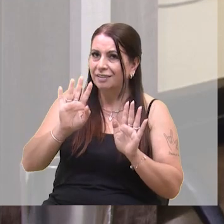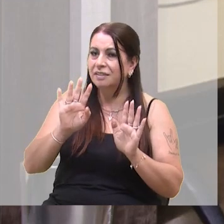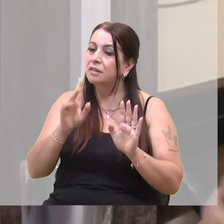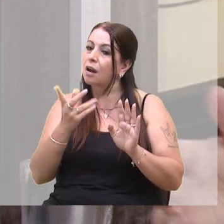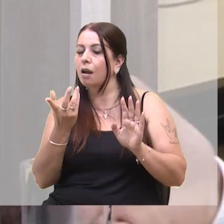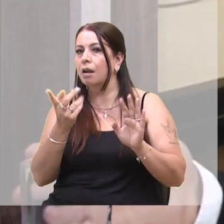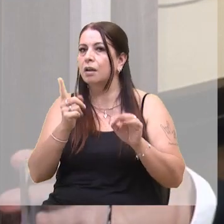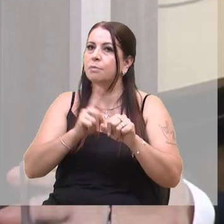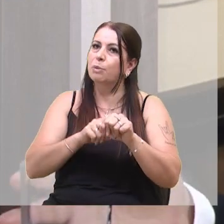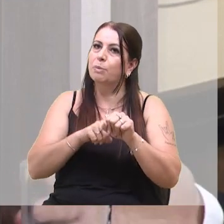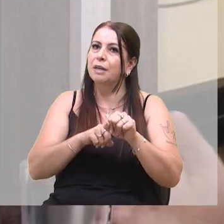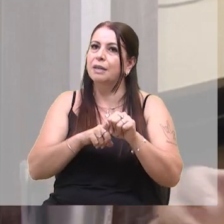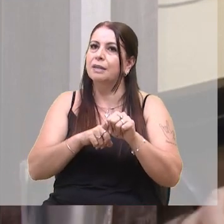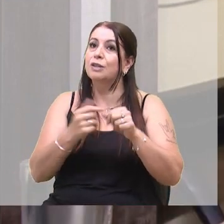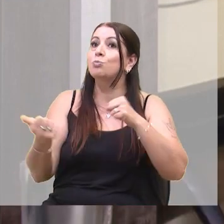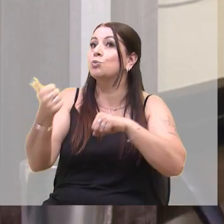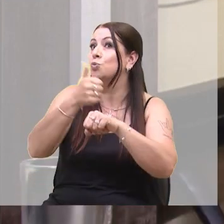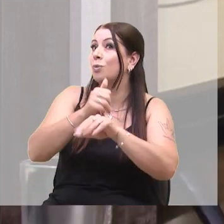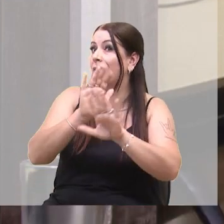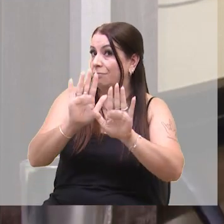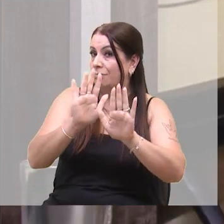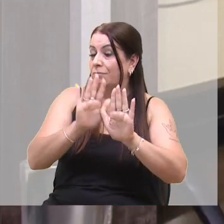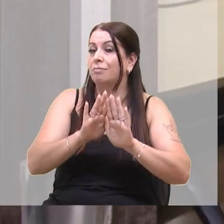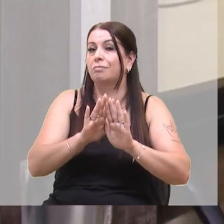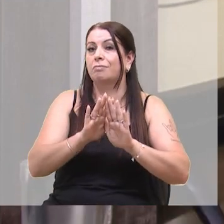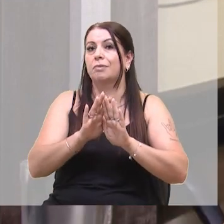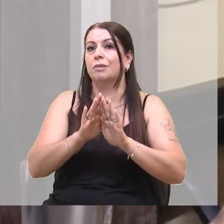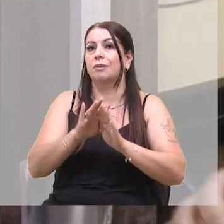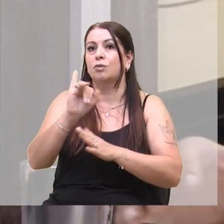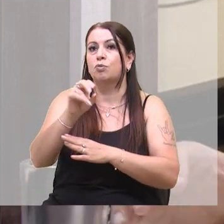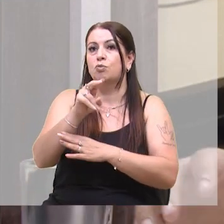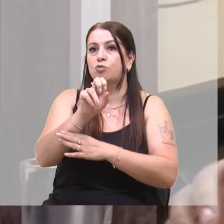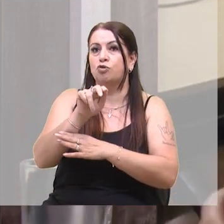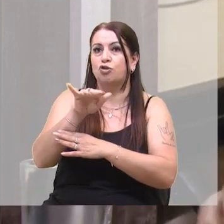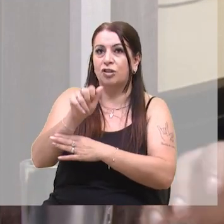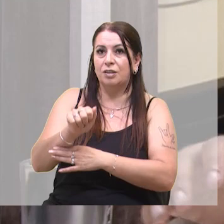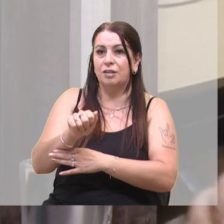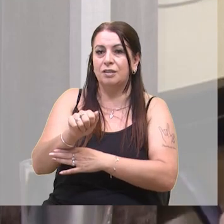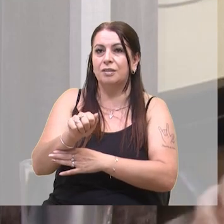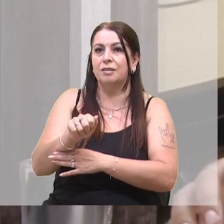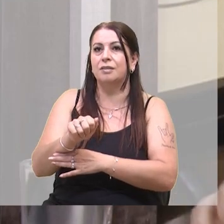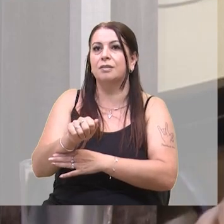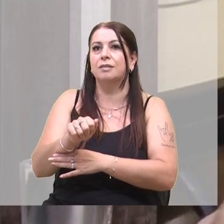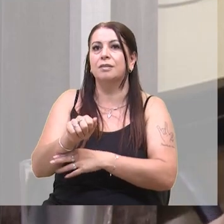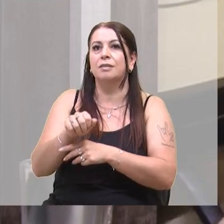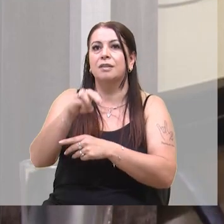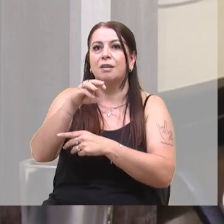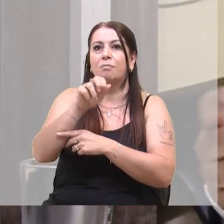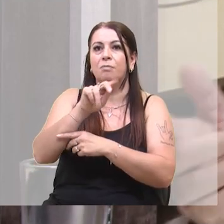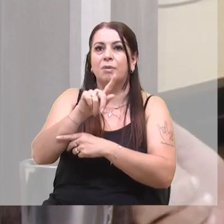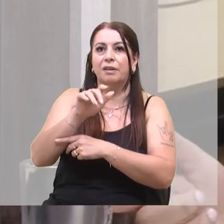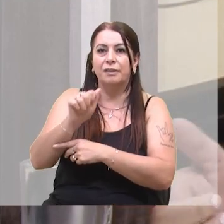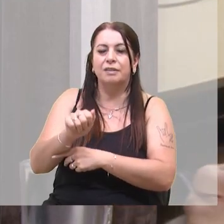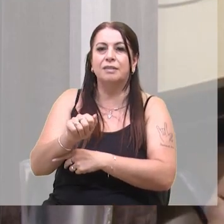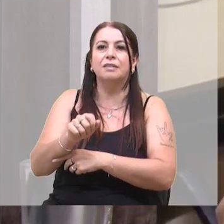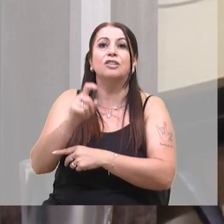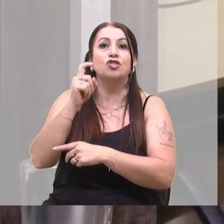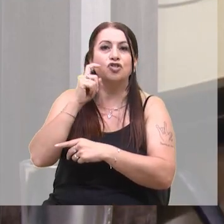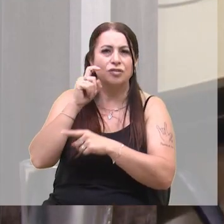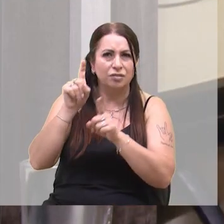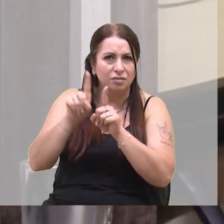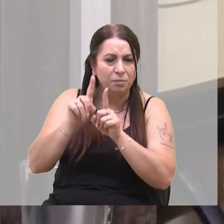Então, Caxias nunca teve uma prefeita, só em momentos em exercício ali,